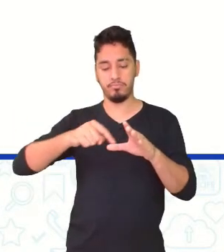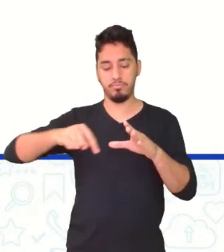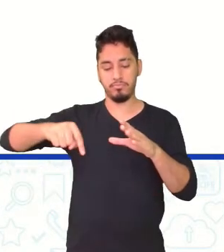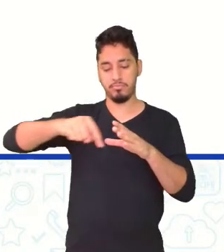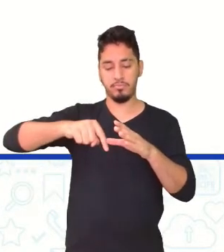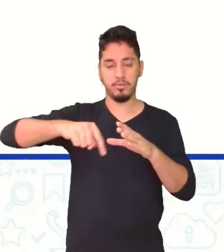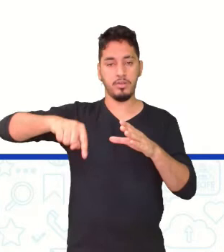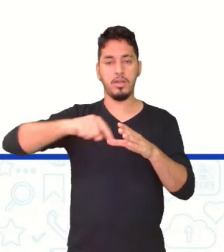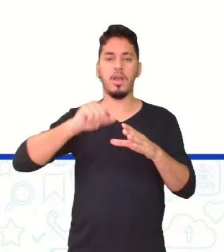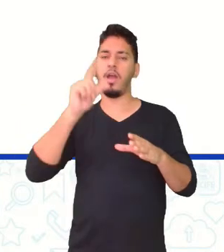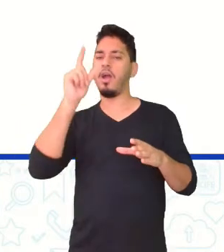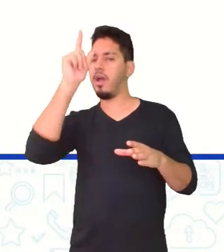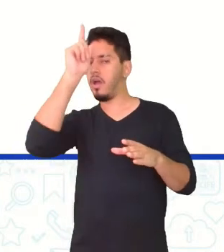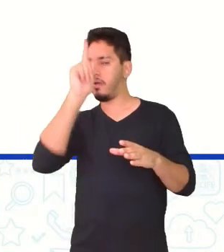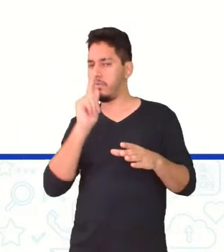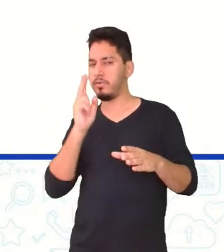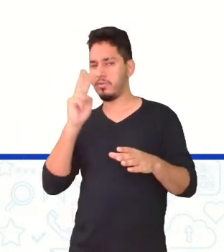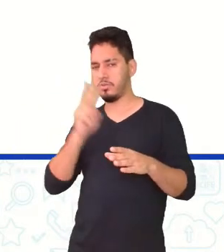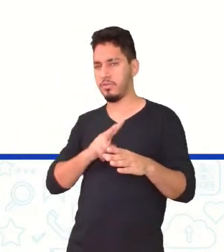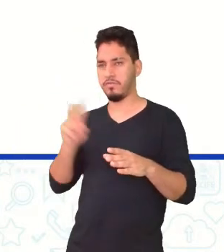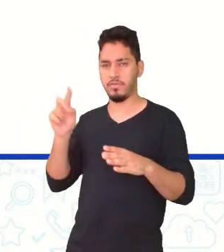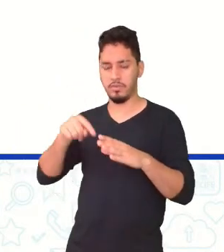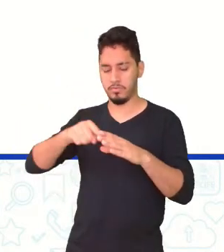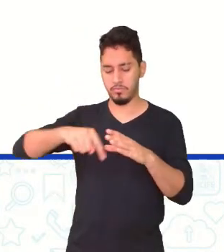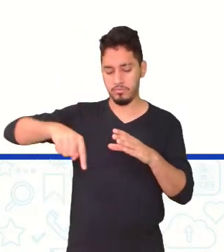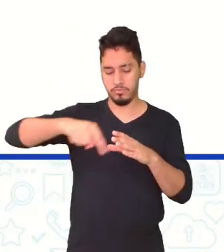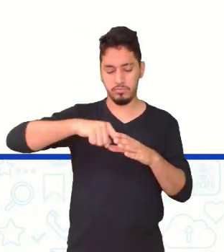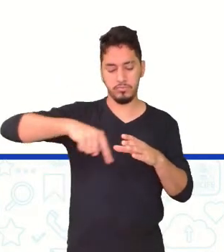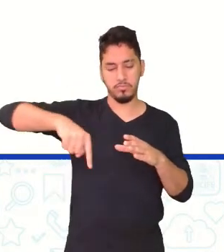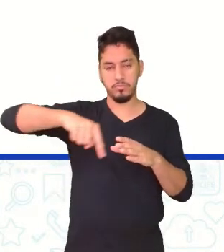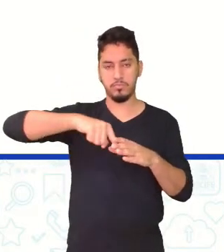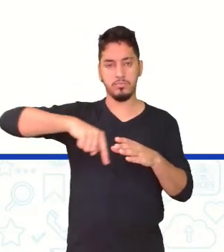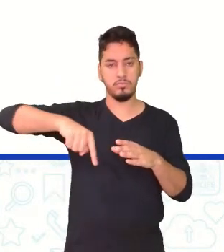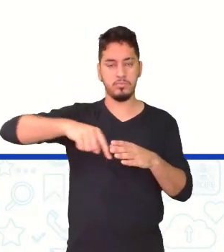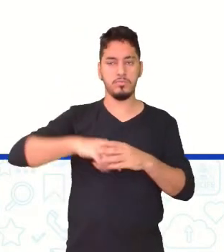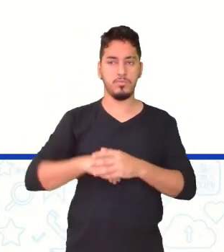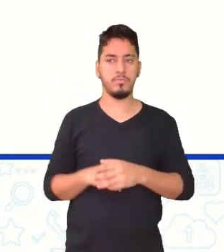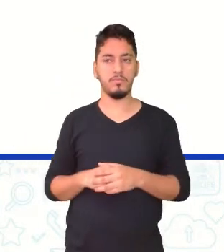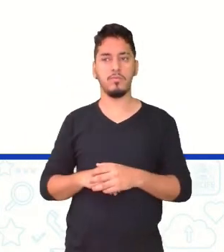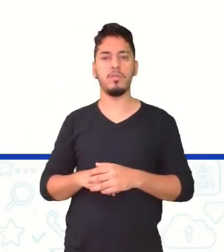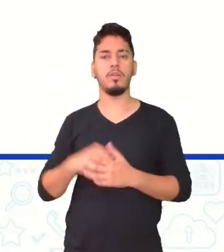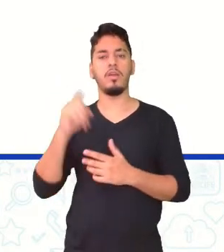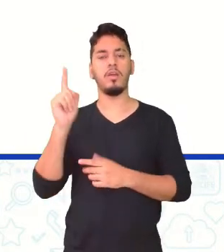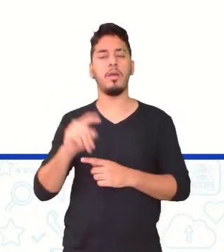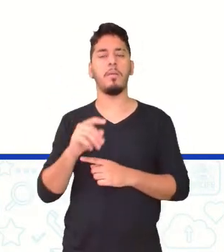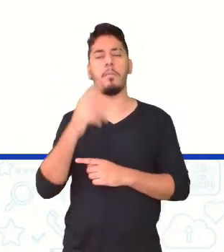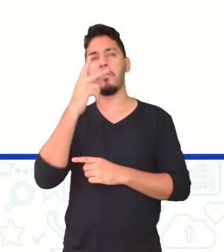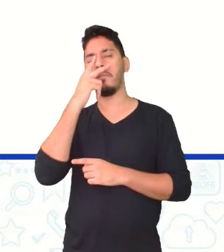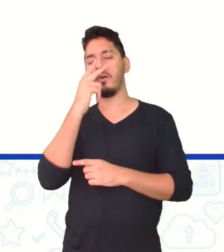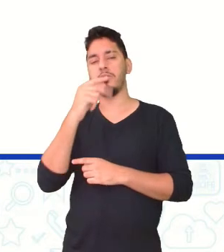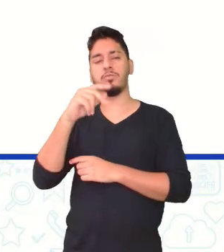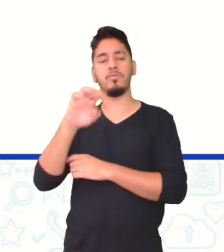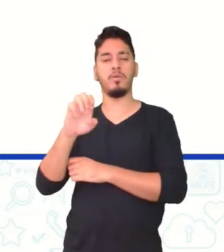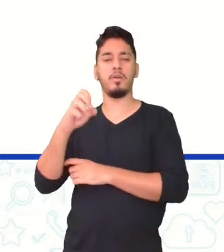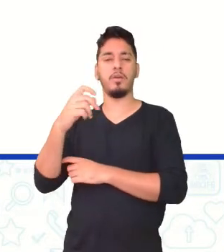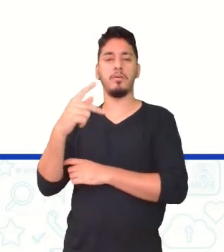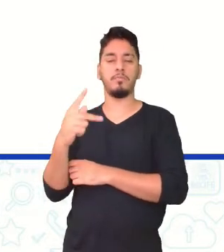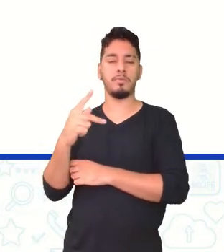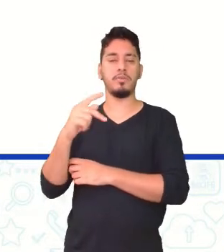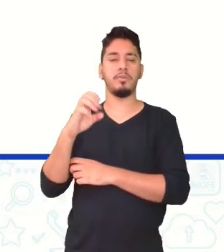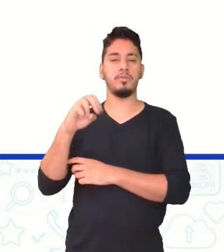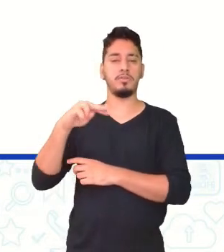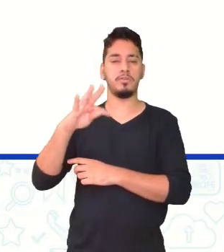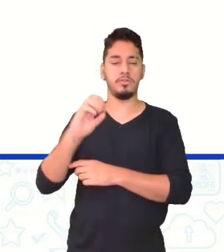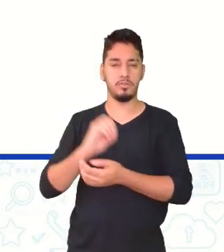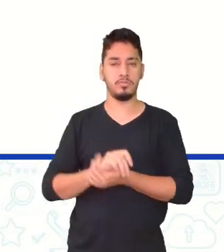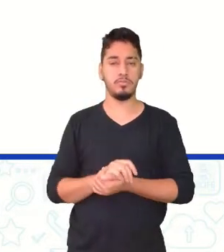em amarelinho, né, no assoalho oceânico, mostrando, né, como se fosse um epicentro isso aí, tá certo? De onde